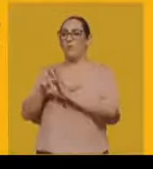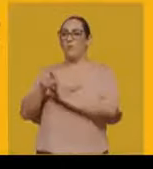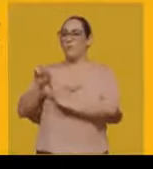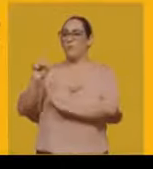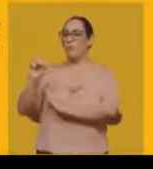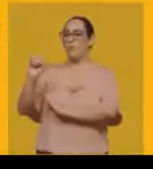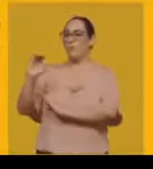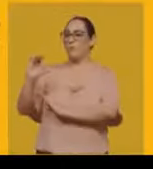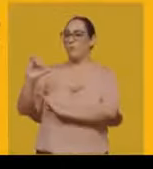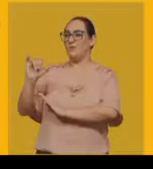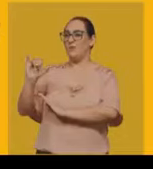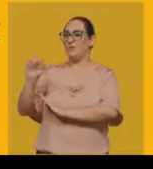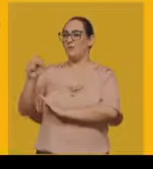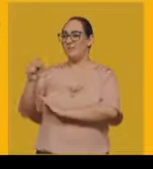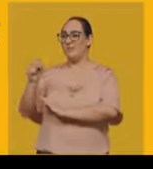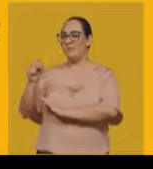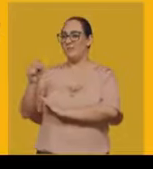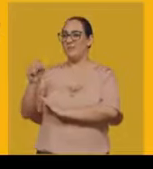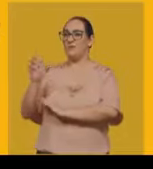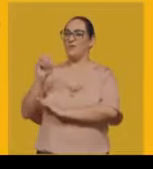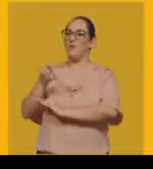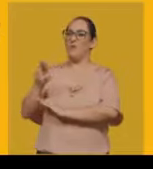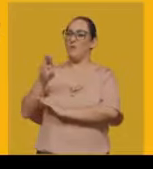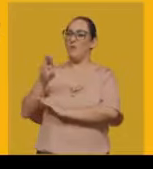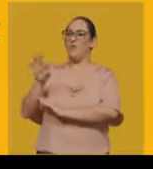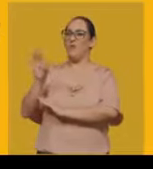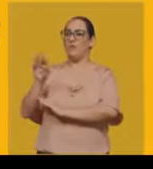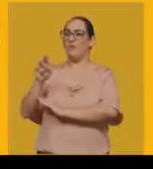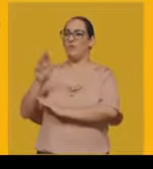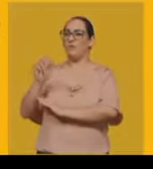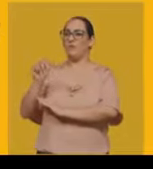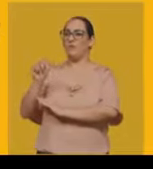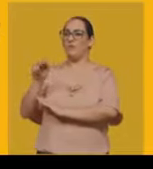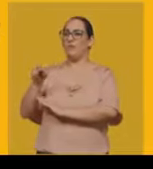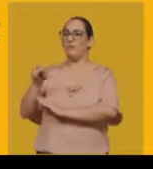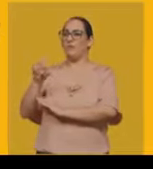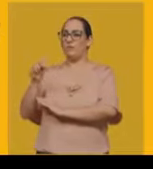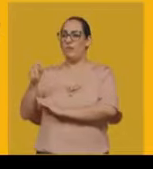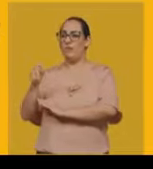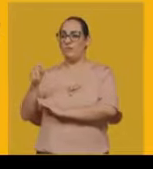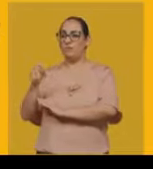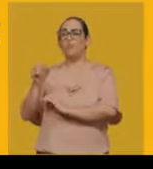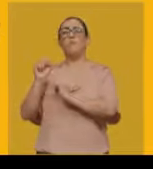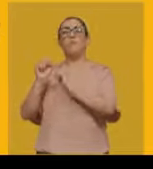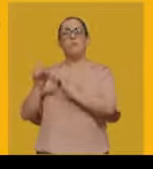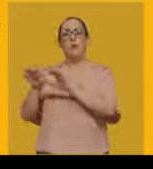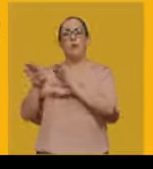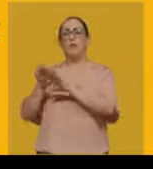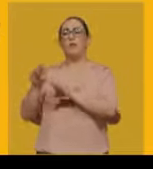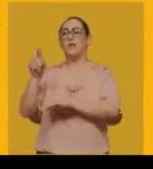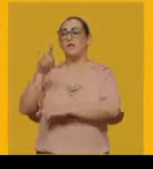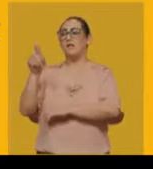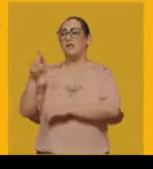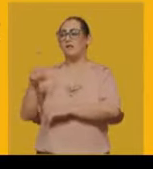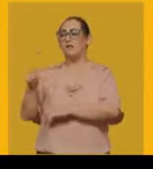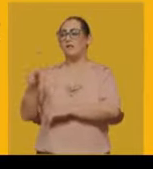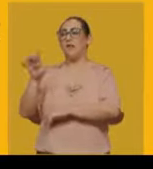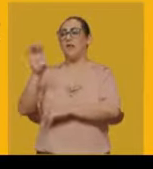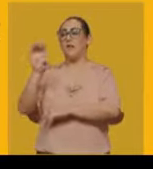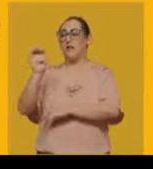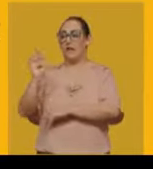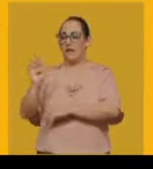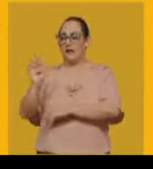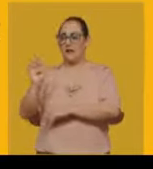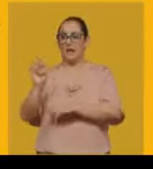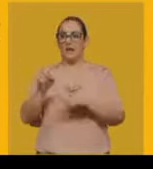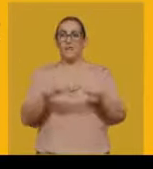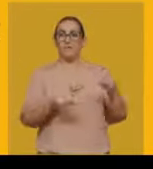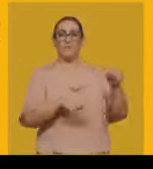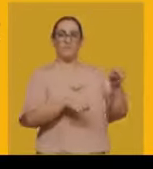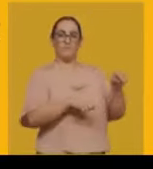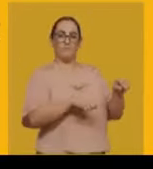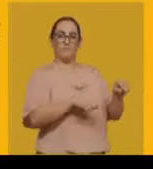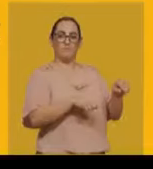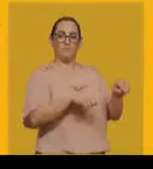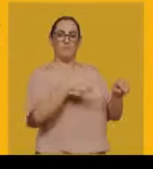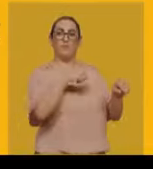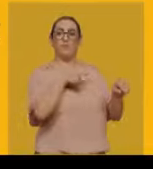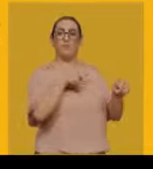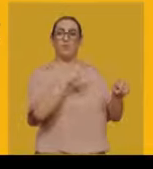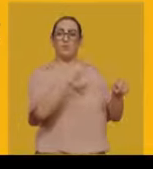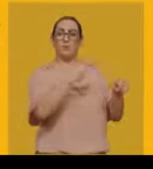E, em algumas condições, o termo Z ou E. E na óptica, nós temos dois tipos, que são